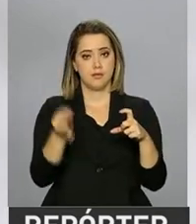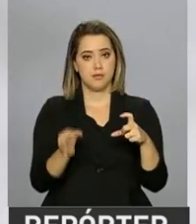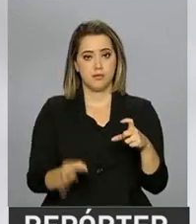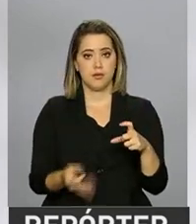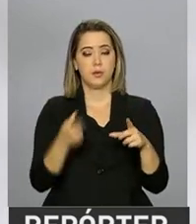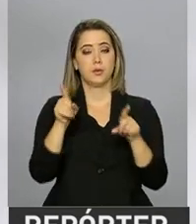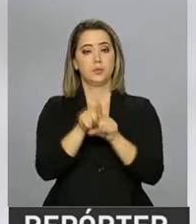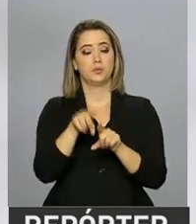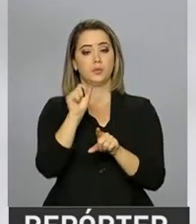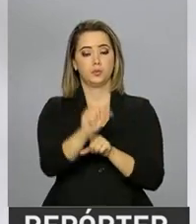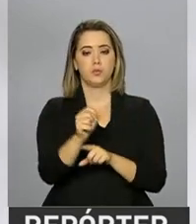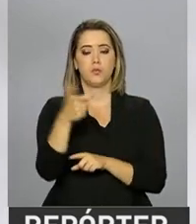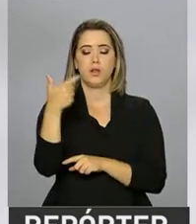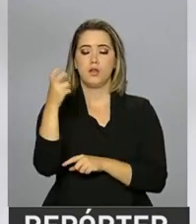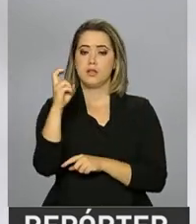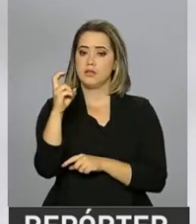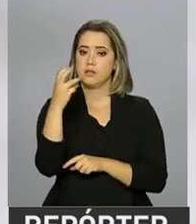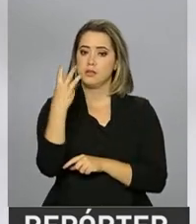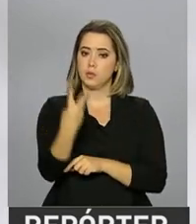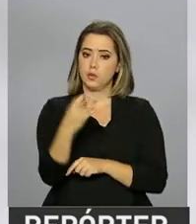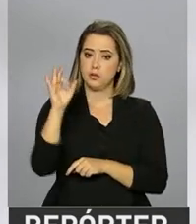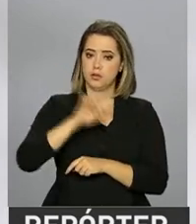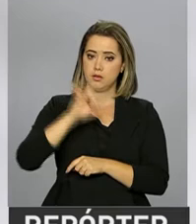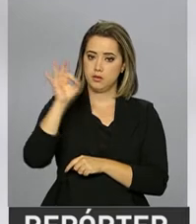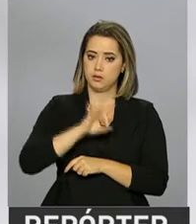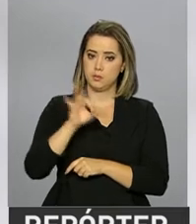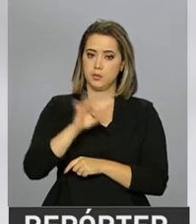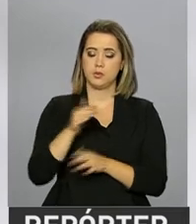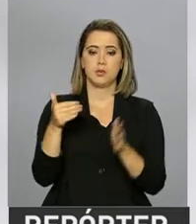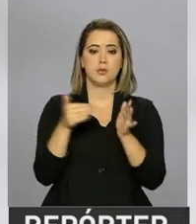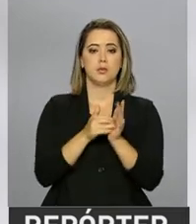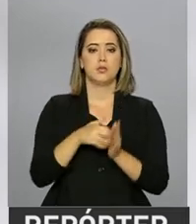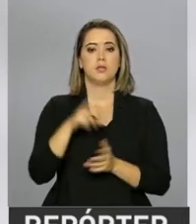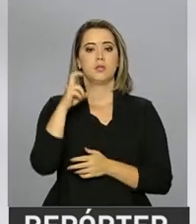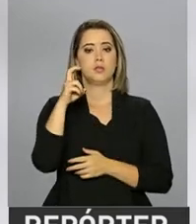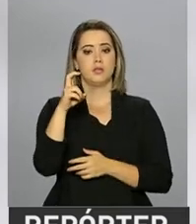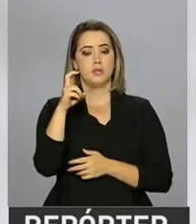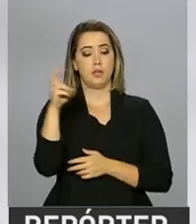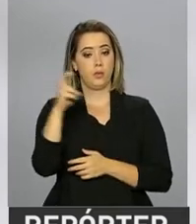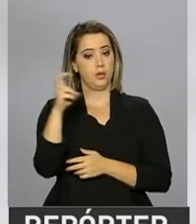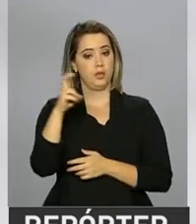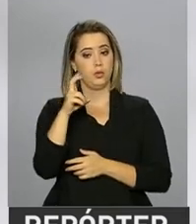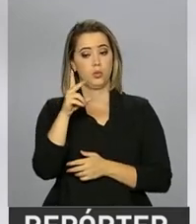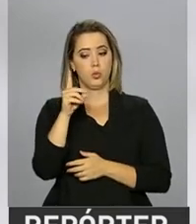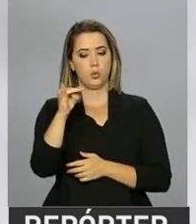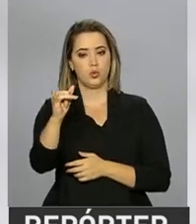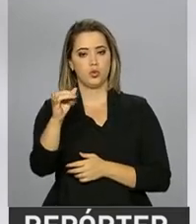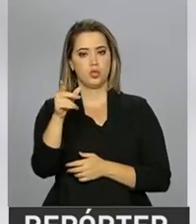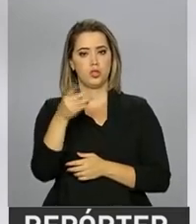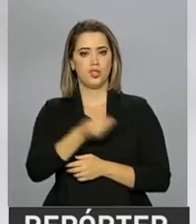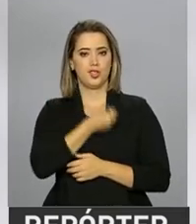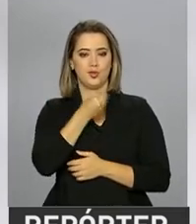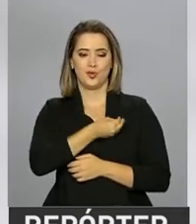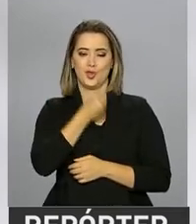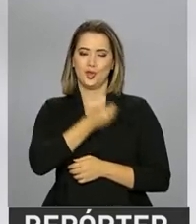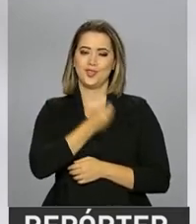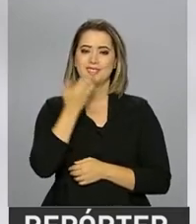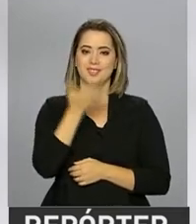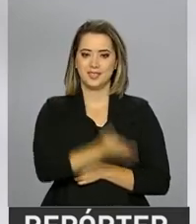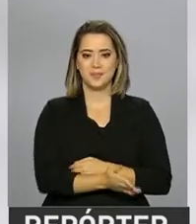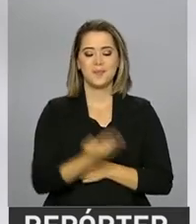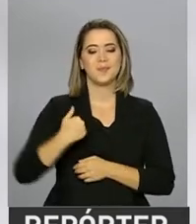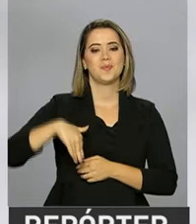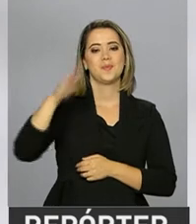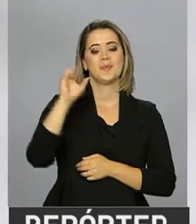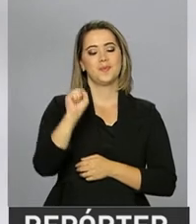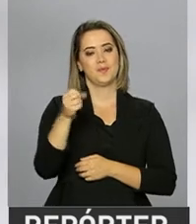53% dos exames foram feitos até o quinto dia de vida do bebê mais de 83 por cento das